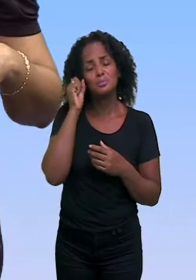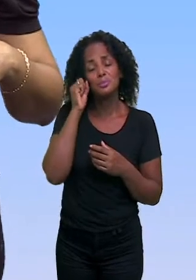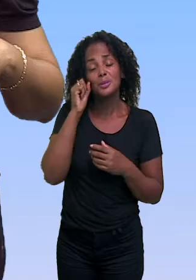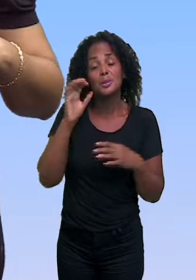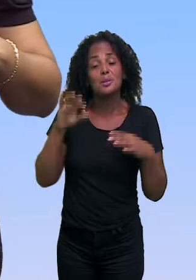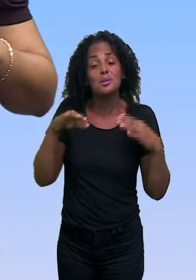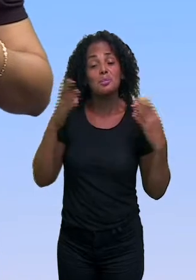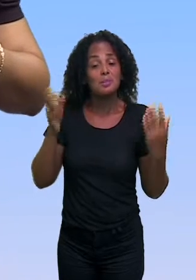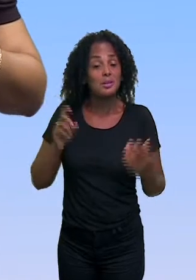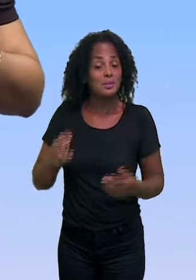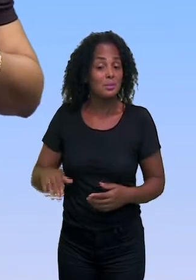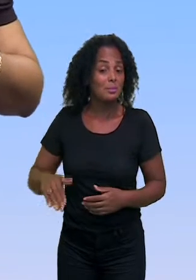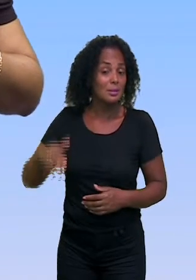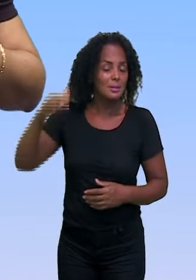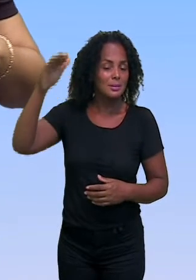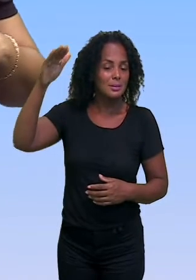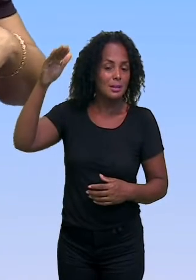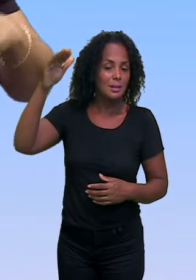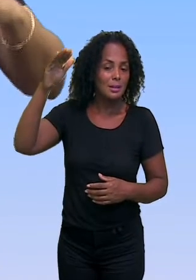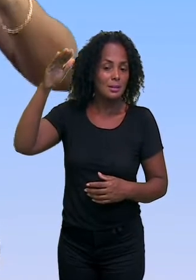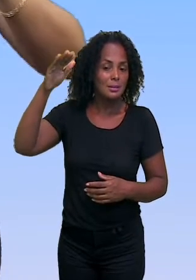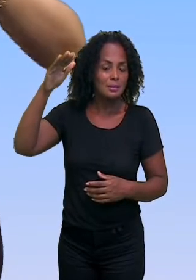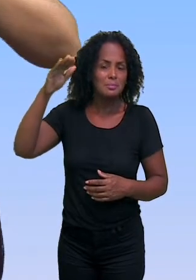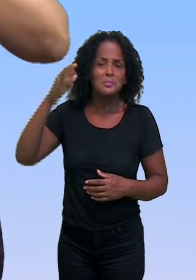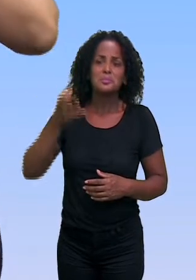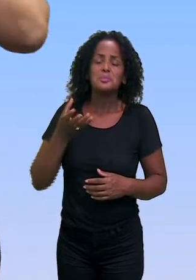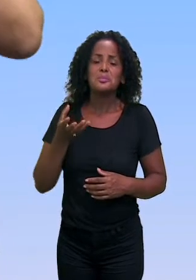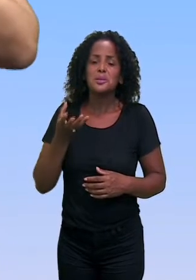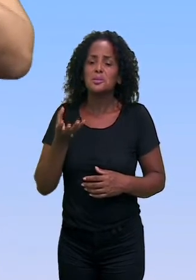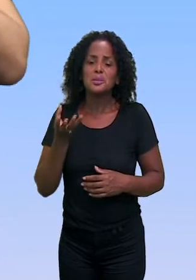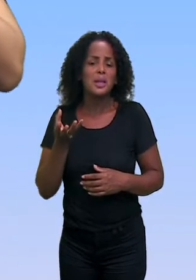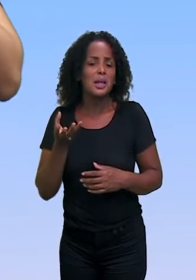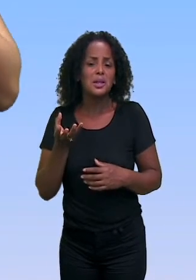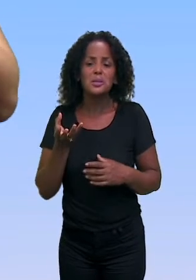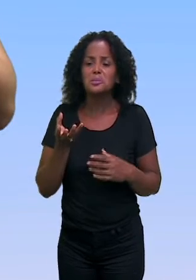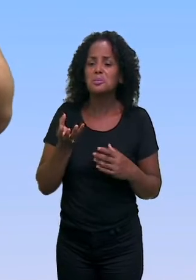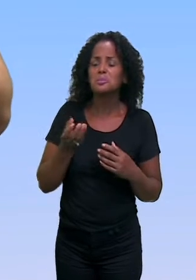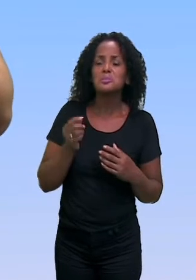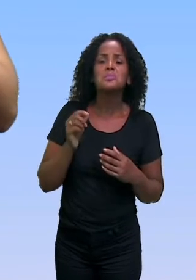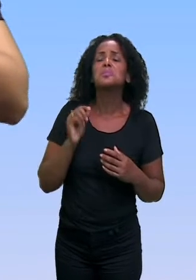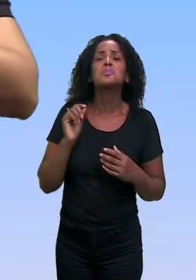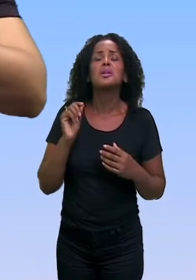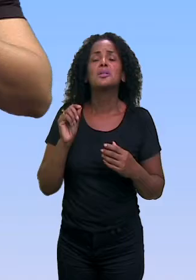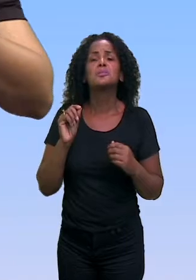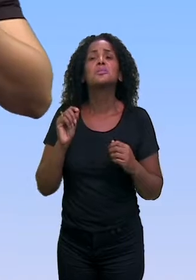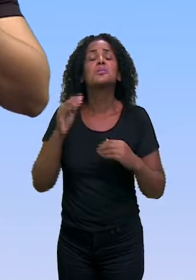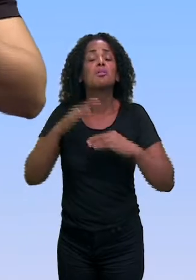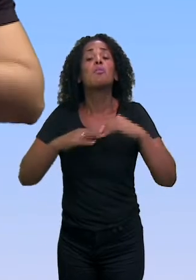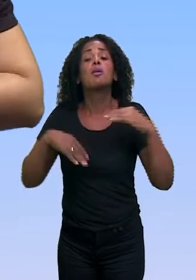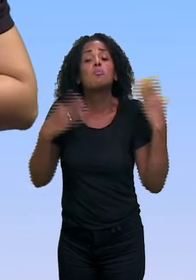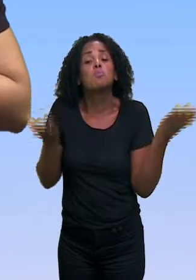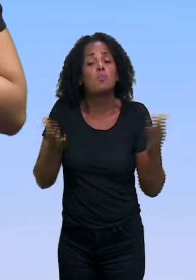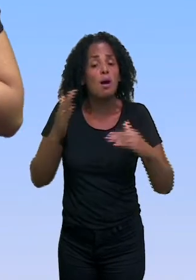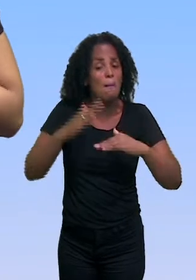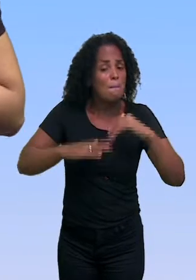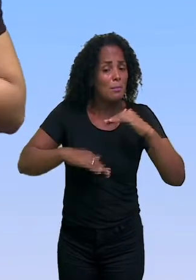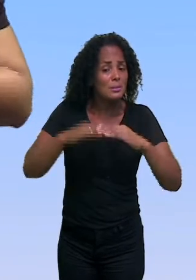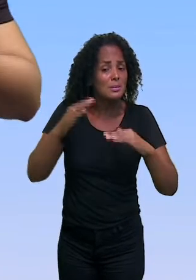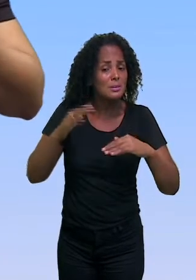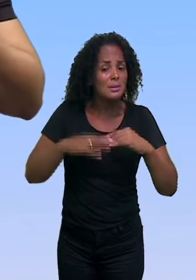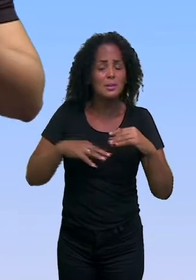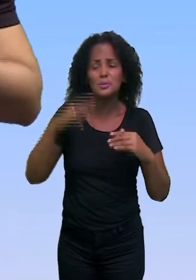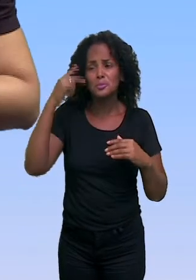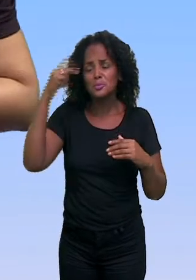quando eu crescer eu posso ser e ela sonhou com milhões modo de dizer né várias pro